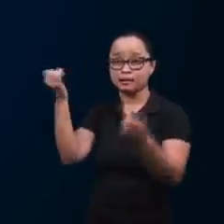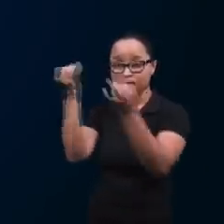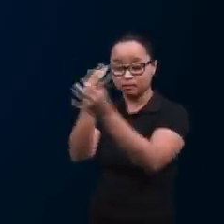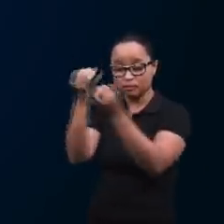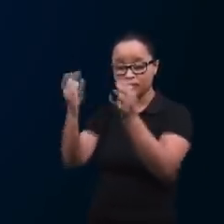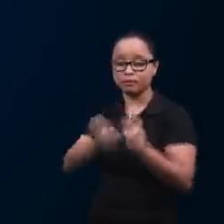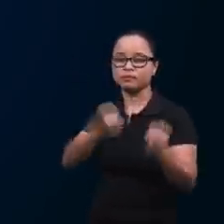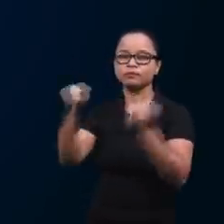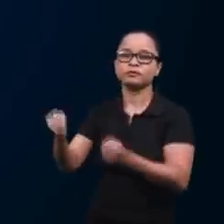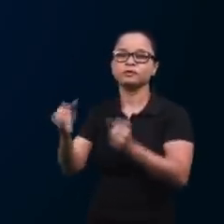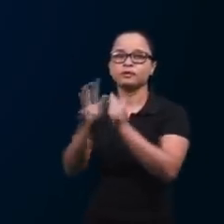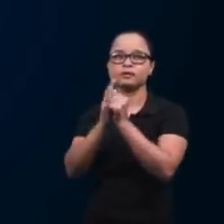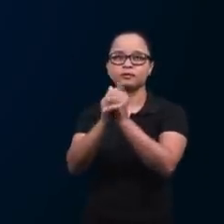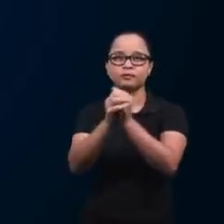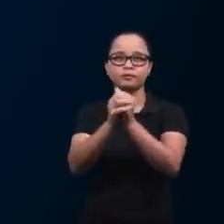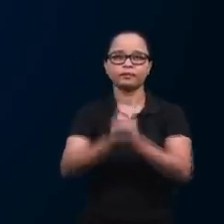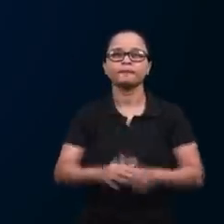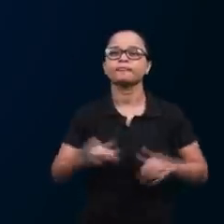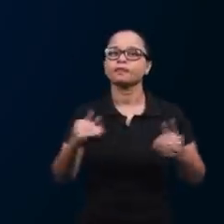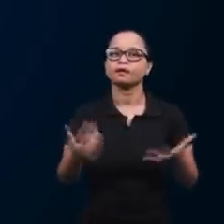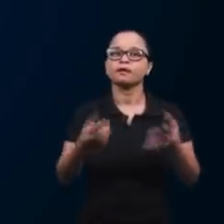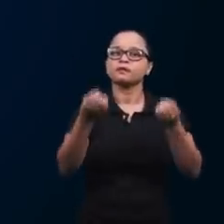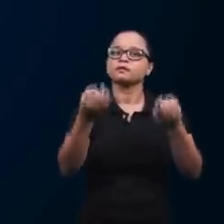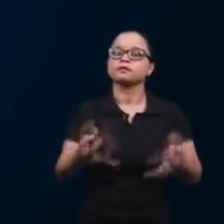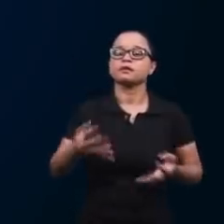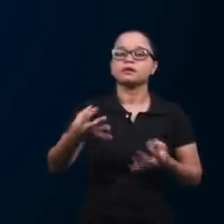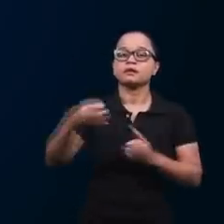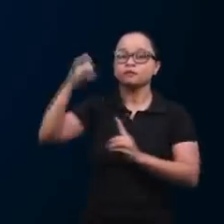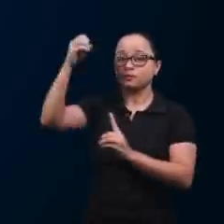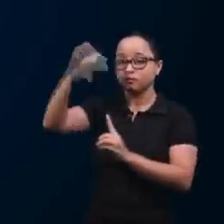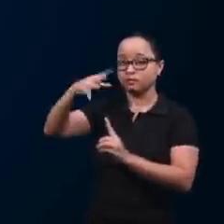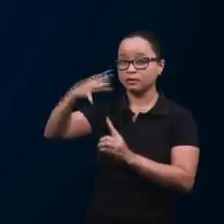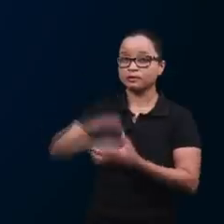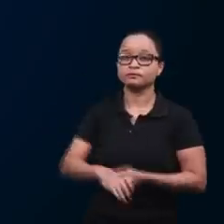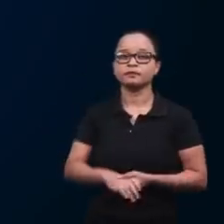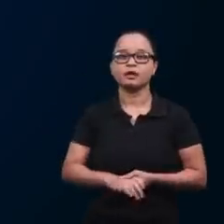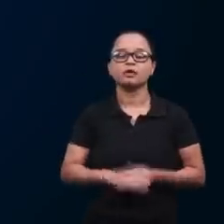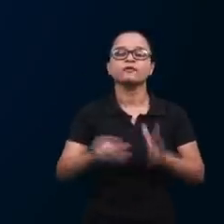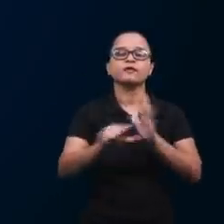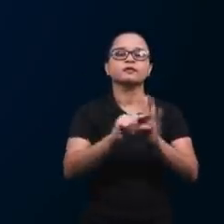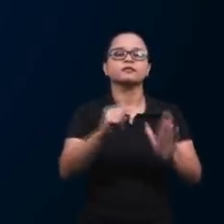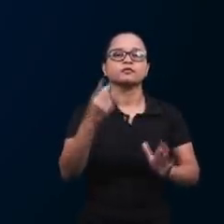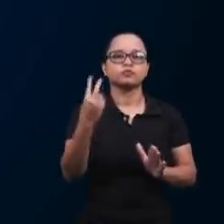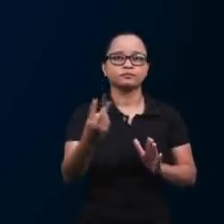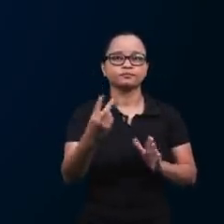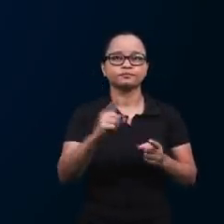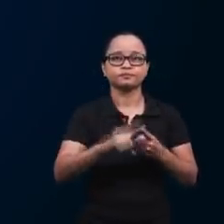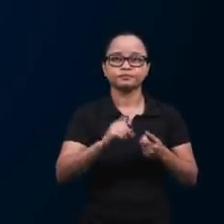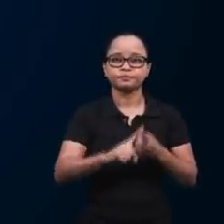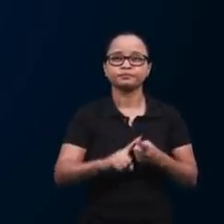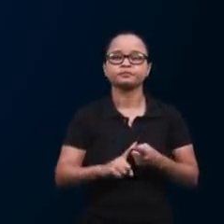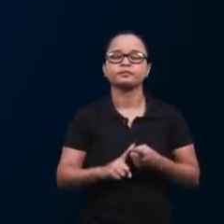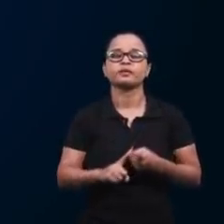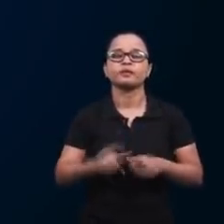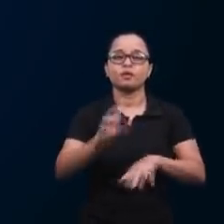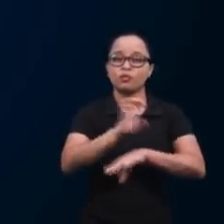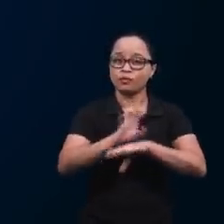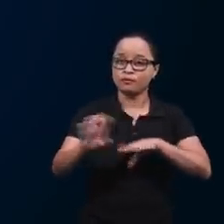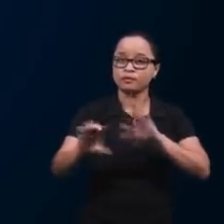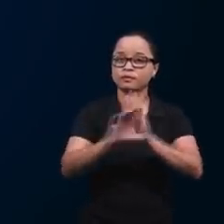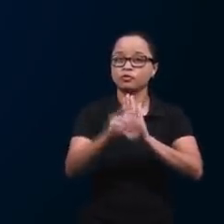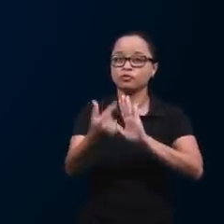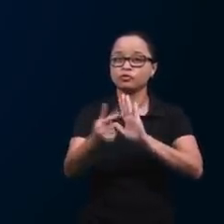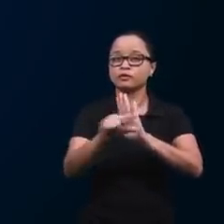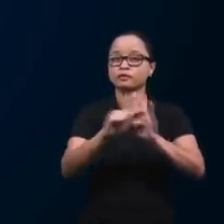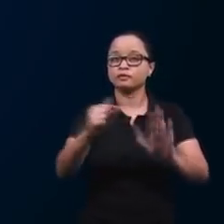e poder para todo sempre amém e o que diz respeito a graça nós encontramos dois Versículos 11 está e esse